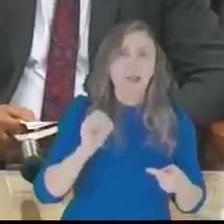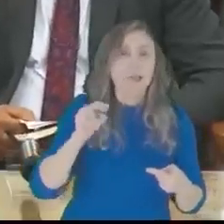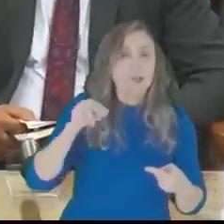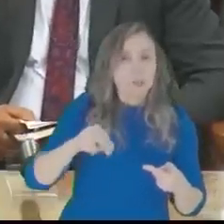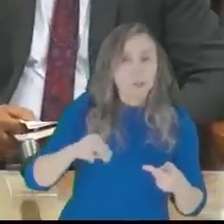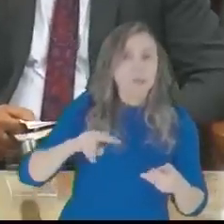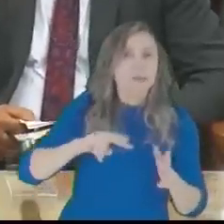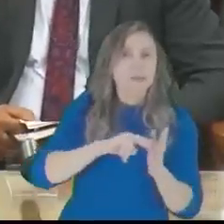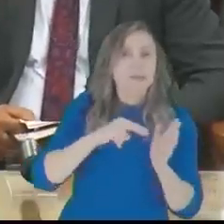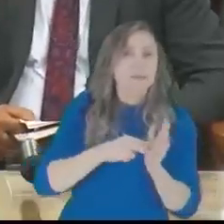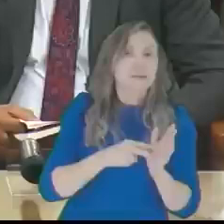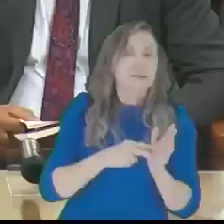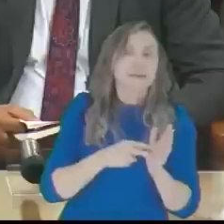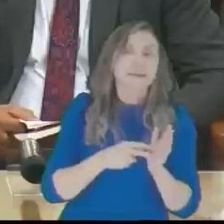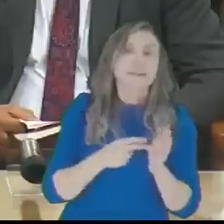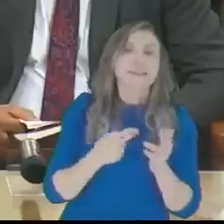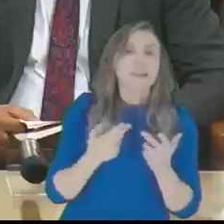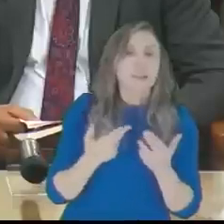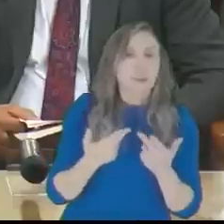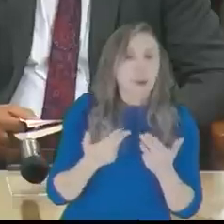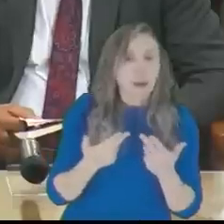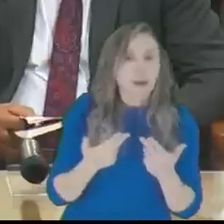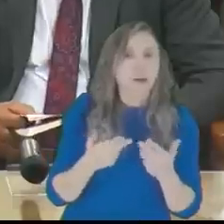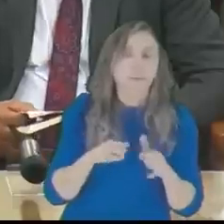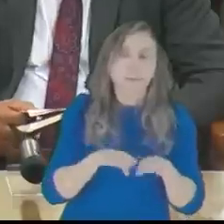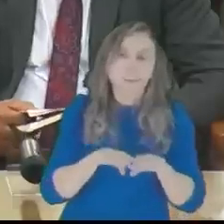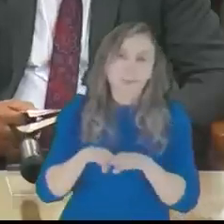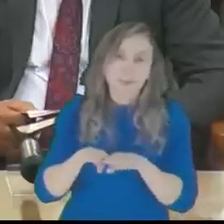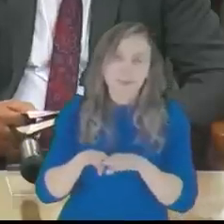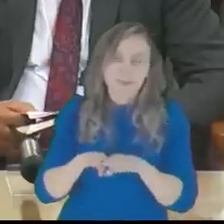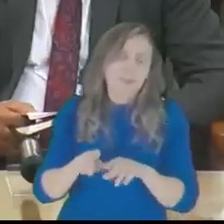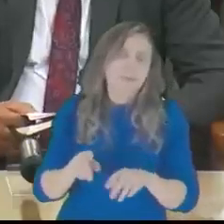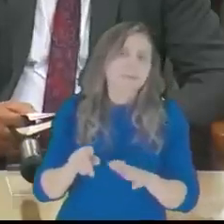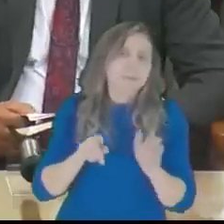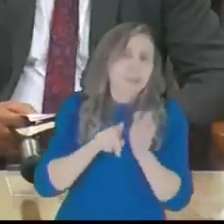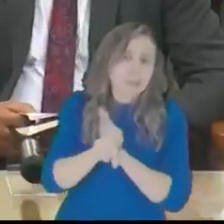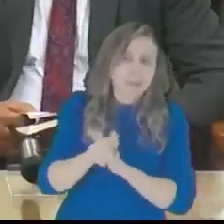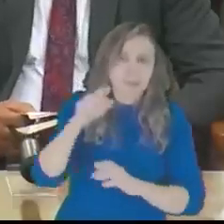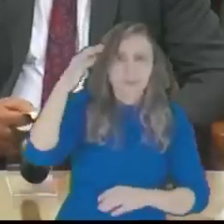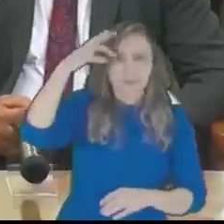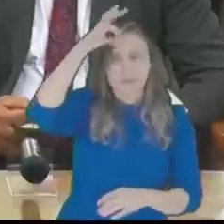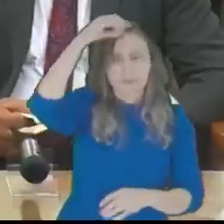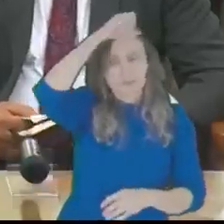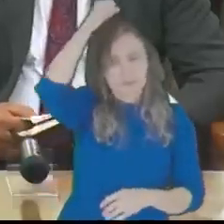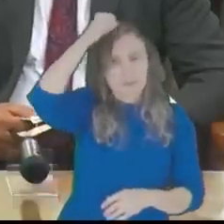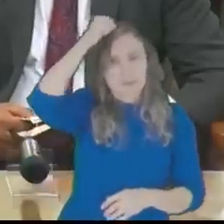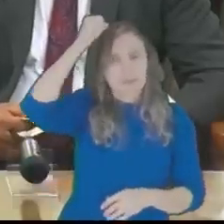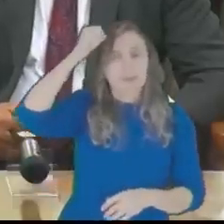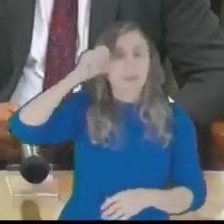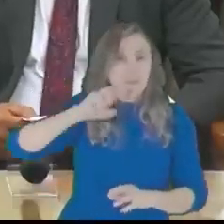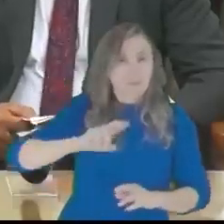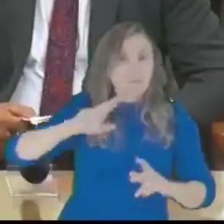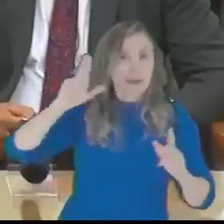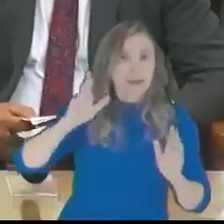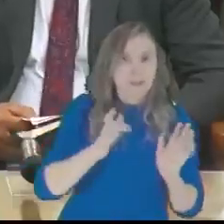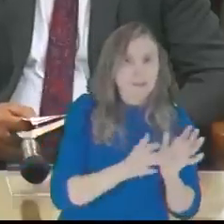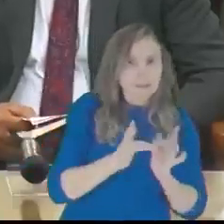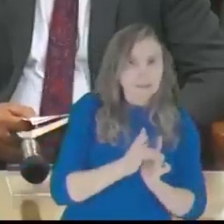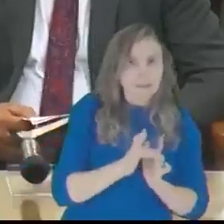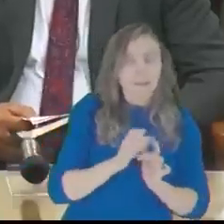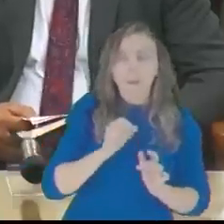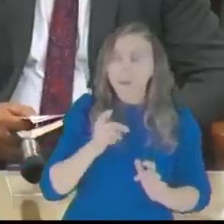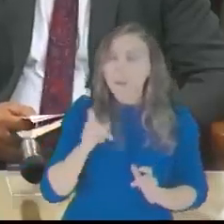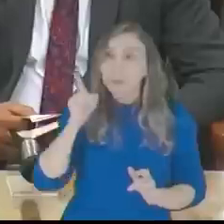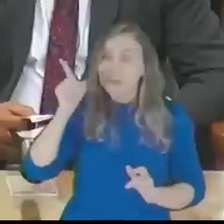quer dizer o quê? A mesma. Igual. E o Espírito Santo é diferente de Jesus ou é igual a Jesus? Igual. Diferente de Jesus ou